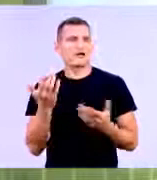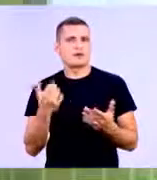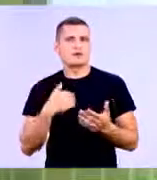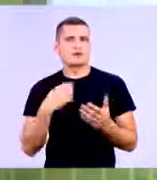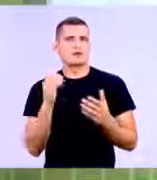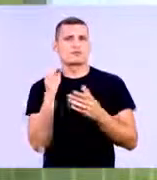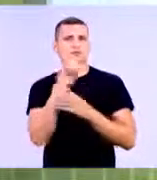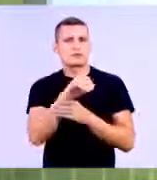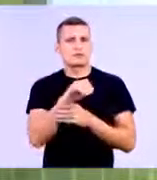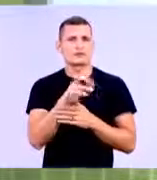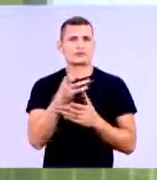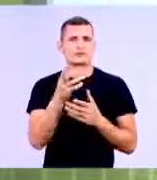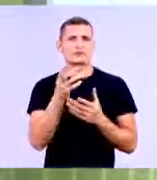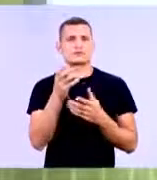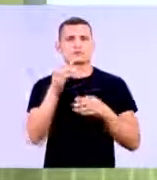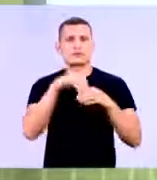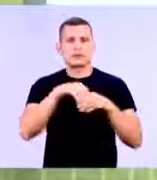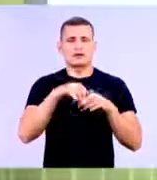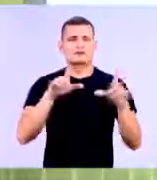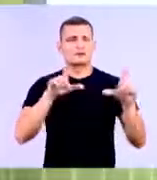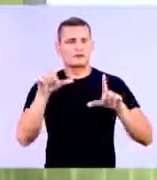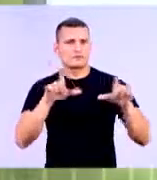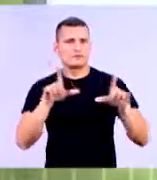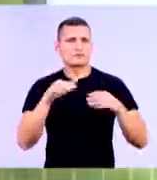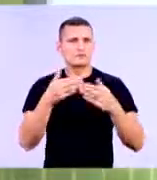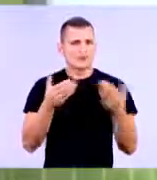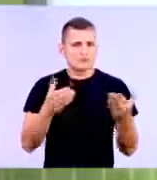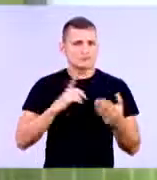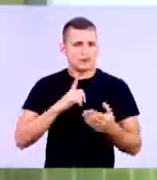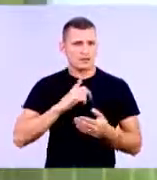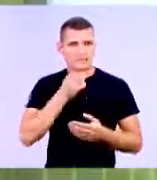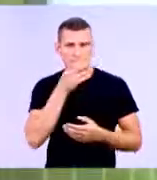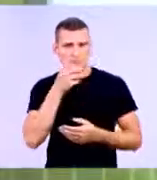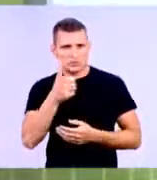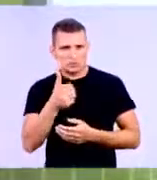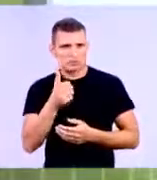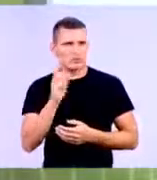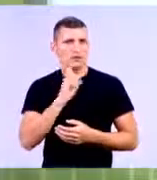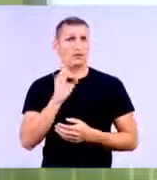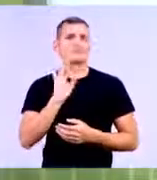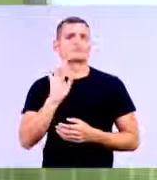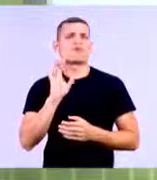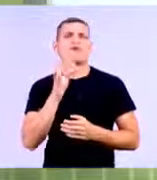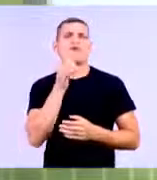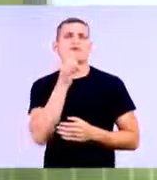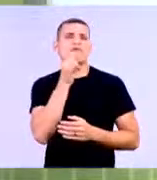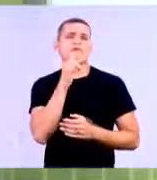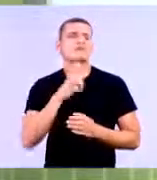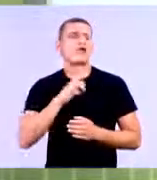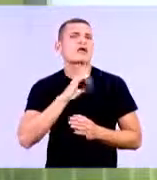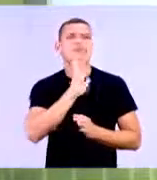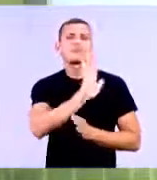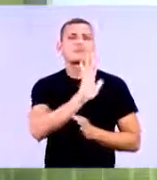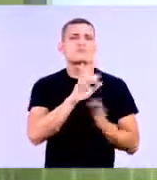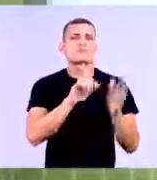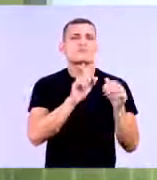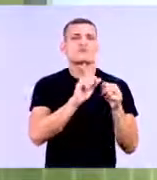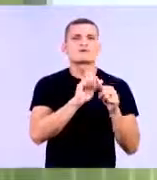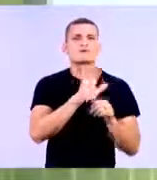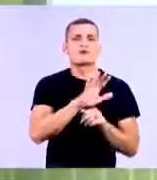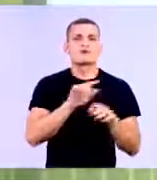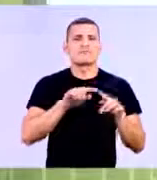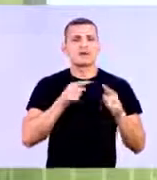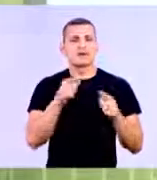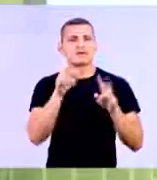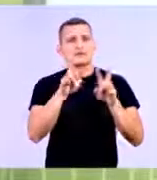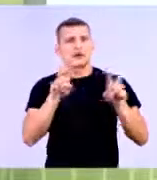um circuito interno de TV e tal. Sim, mas funciona? Não, é só para fazer de conta que tem. Tá. Não, mas a